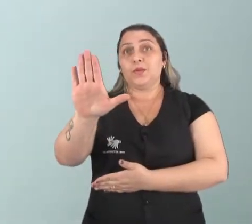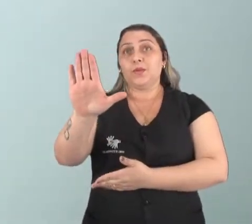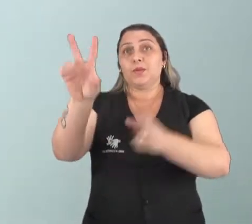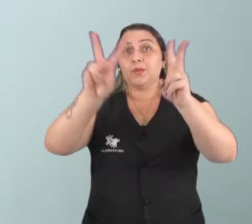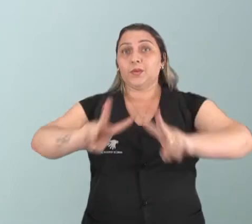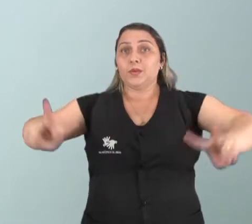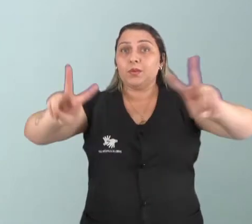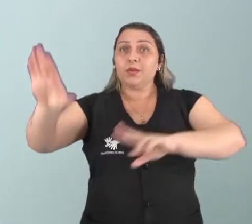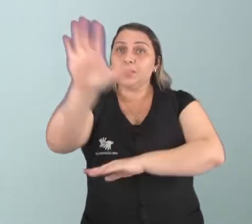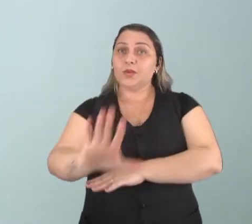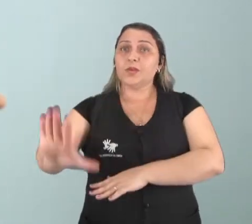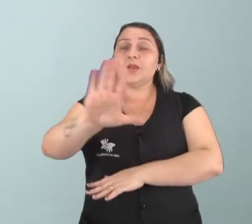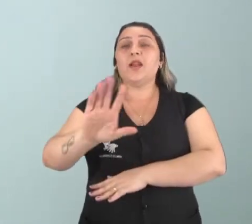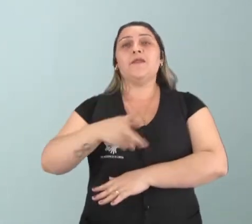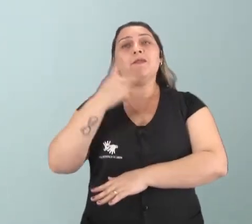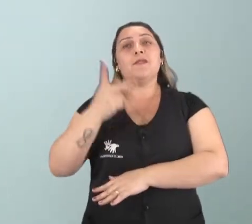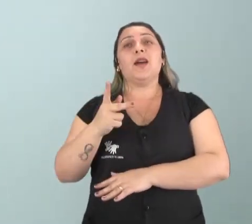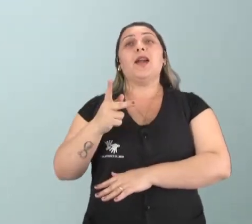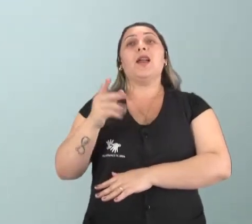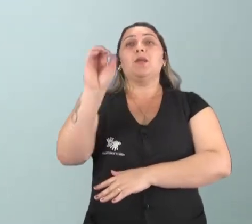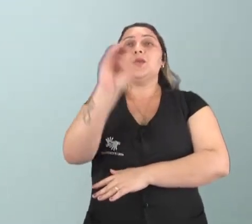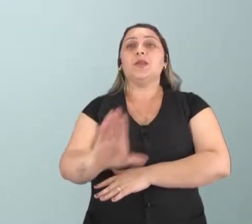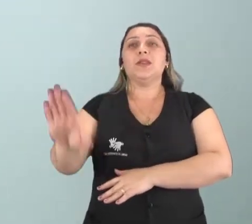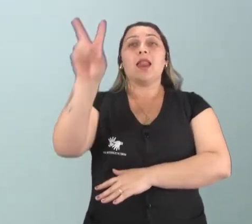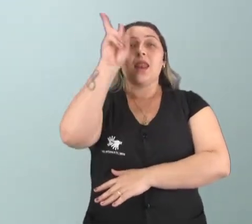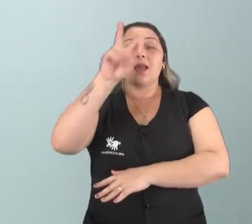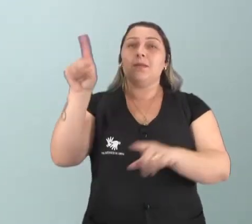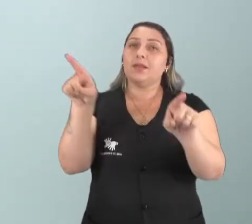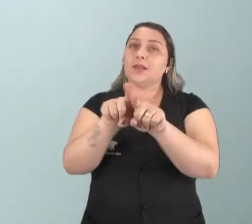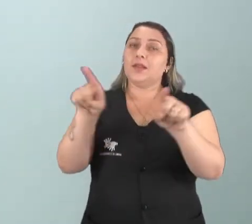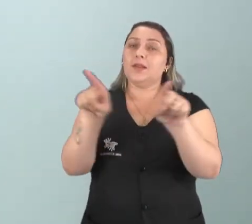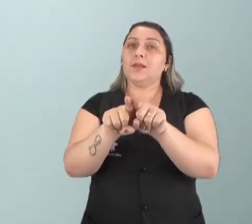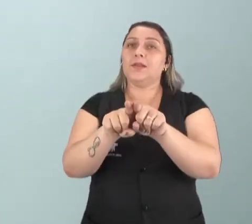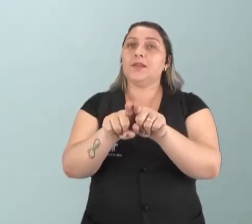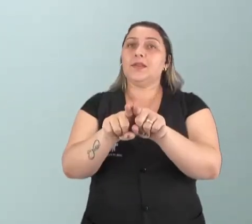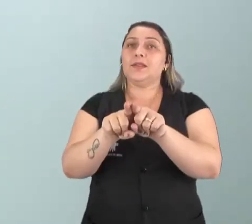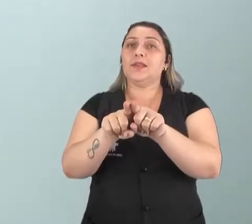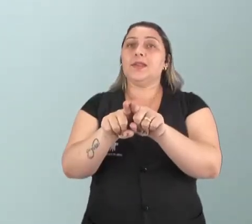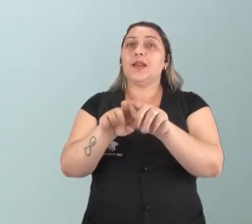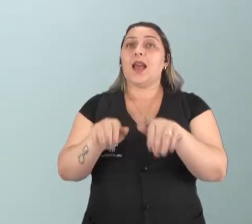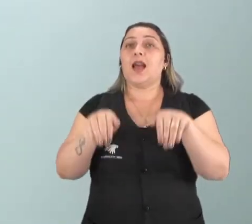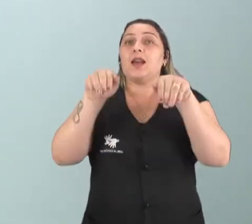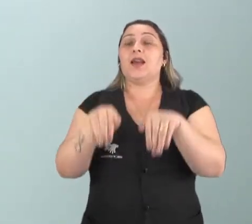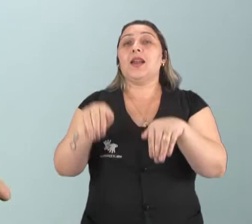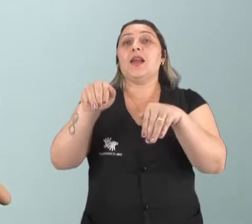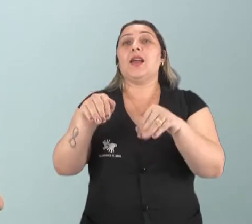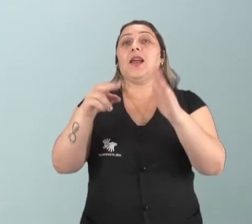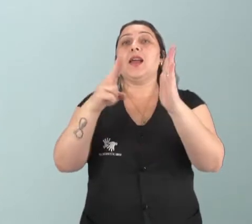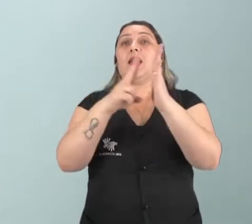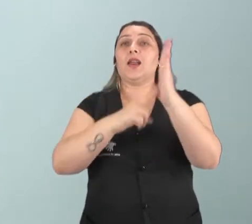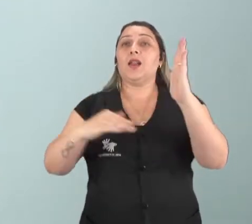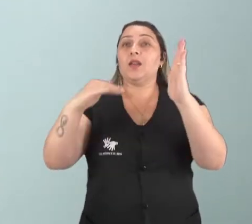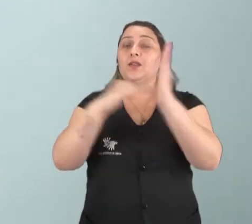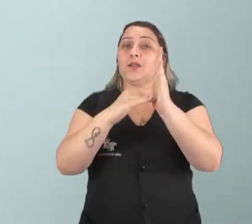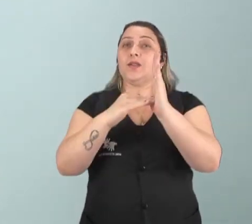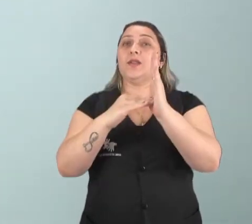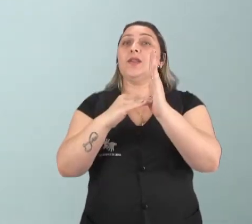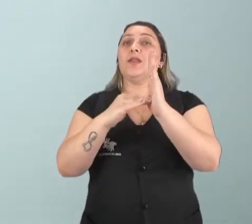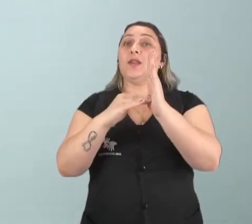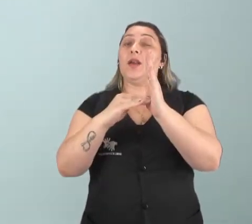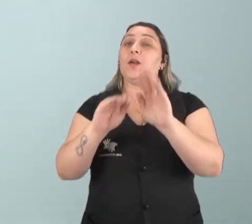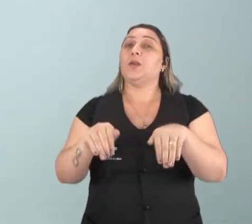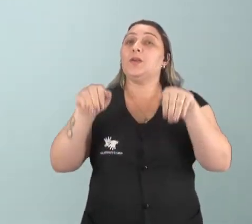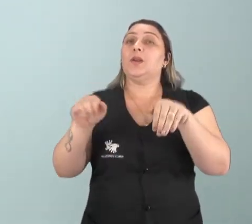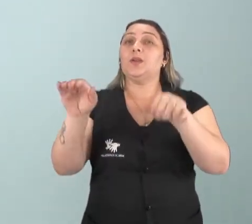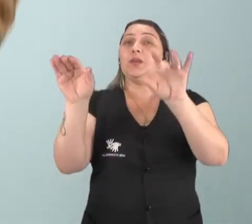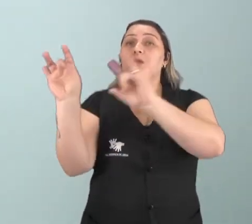aspectos gerais. Quando falamos de Oceania, a gente lembra também de Austrália, Nova Zelândia, e a Austrália em especial com seus